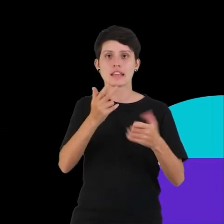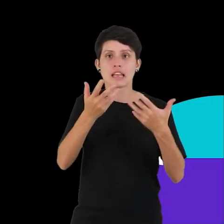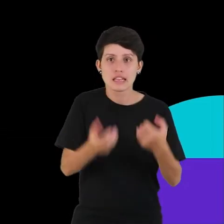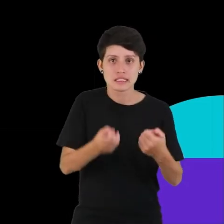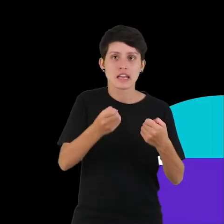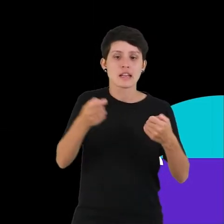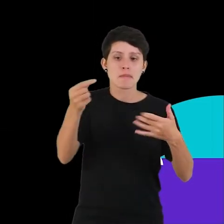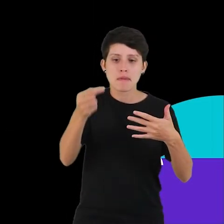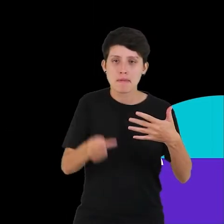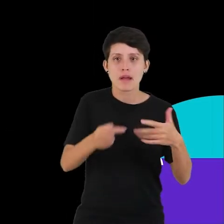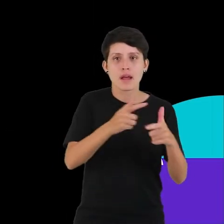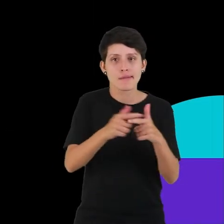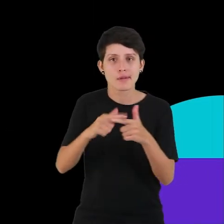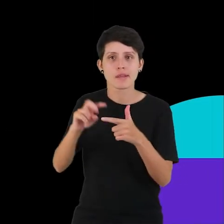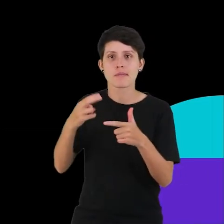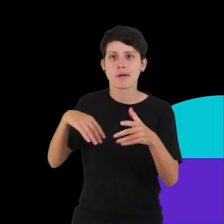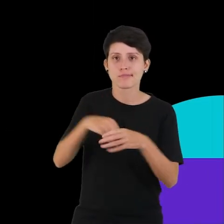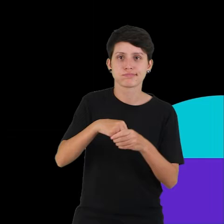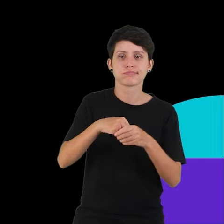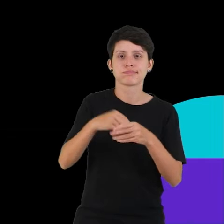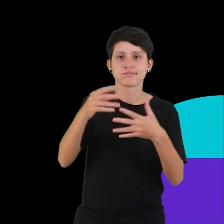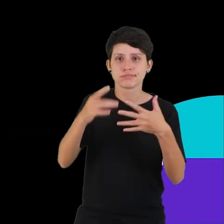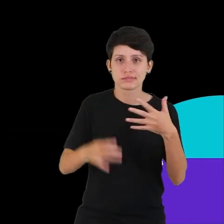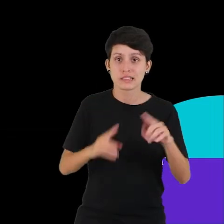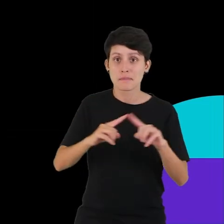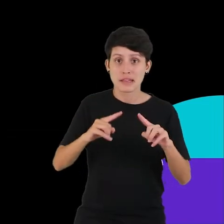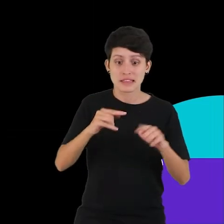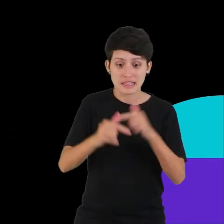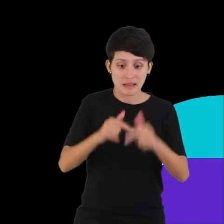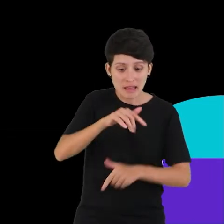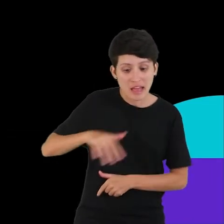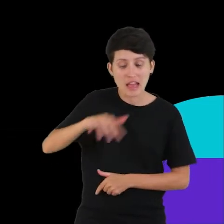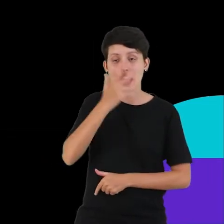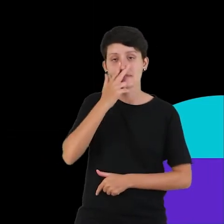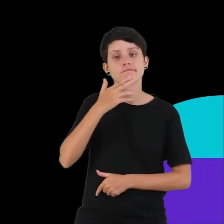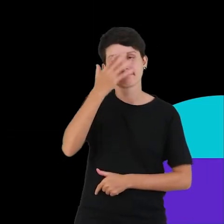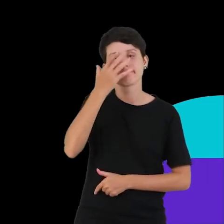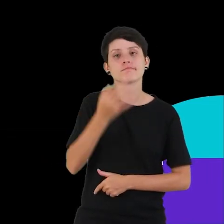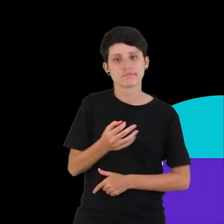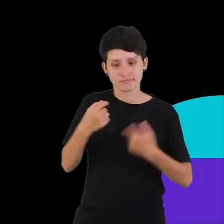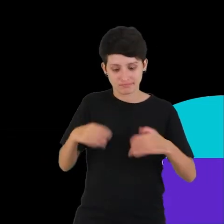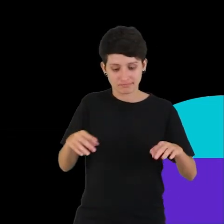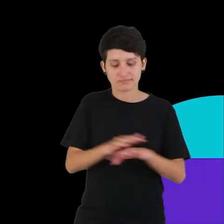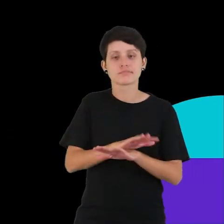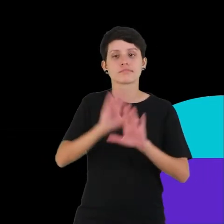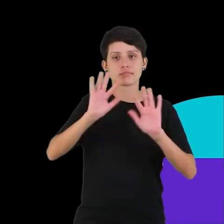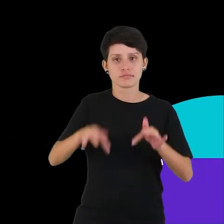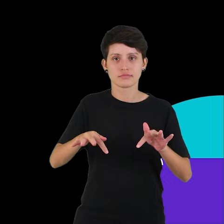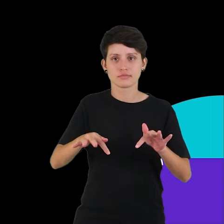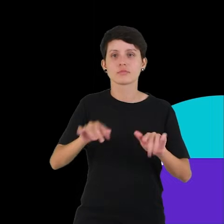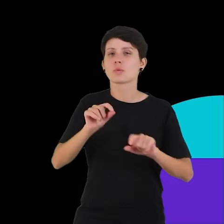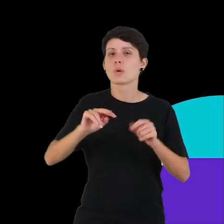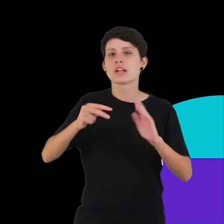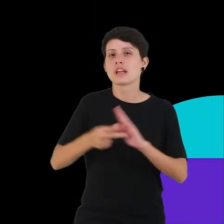resolver as consequências, né, do problema, ou sintomas, mas quando a gente trabalha com pensamento sistêmico, a gente entende